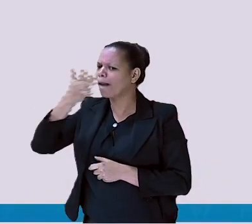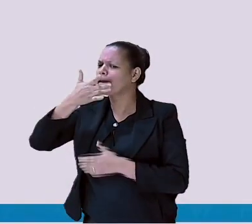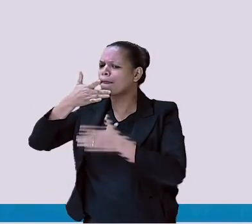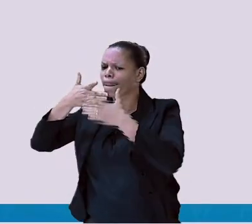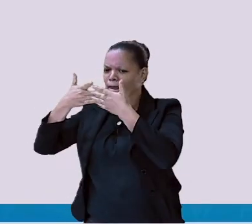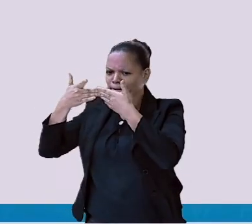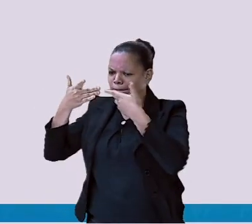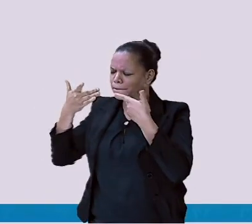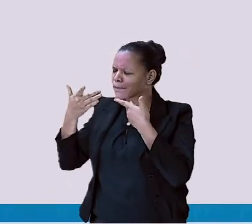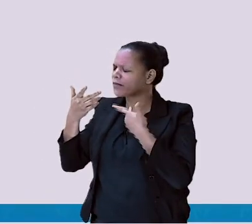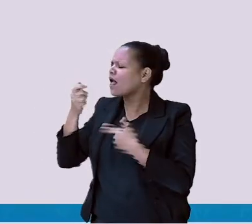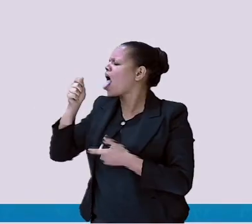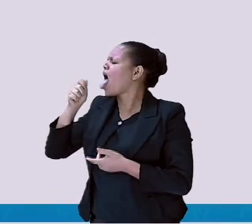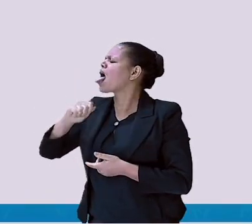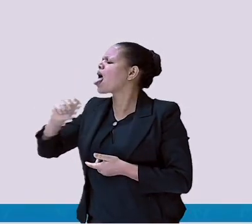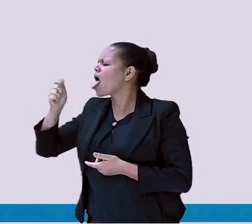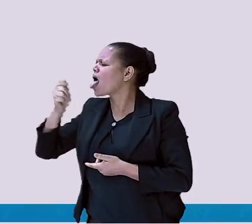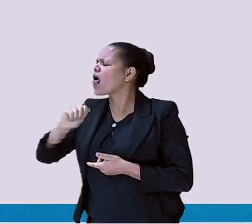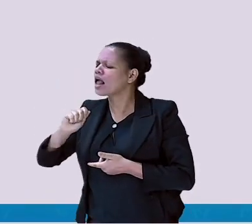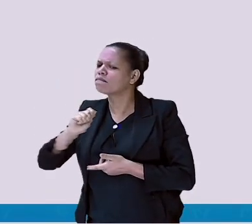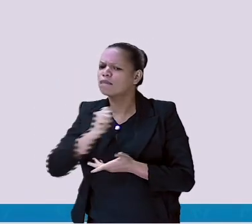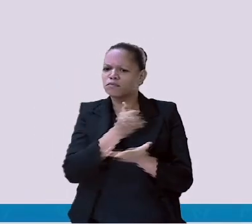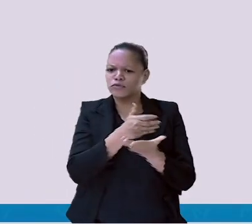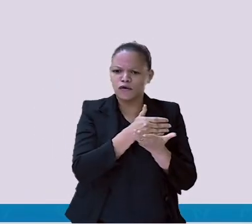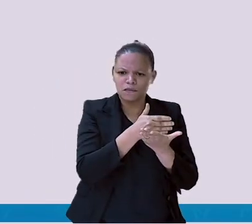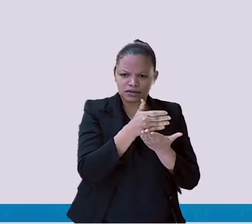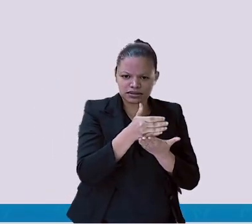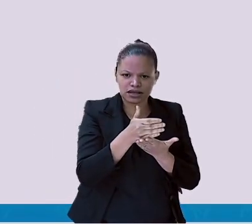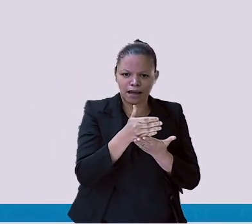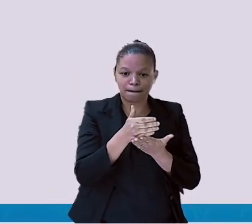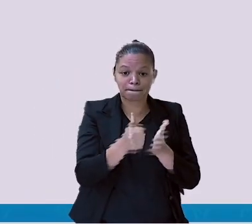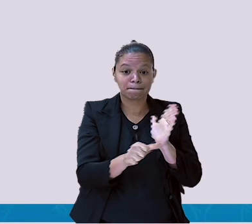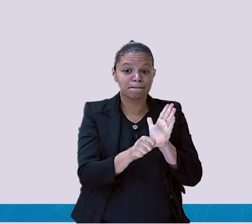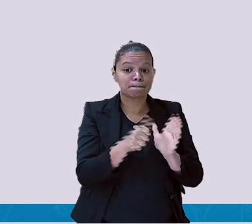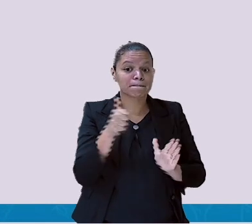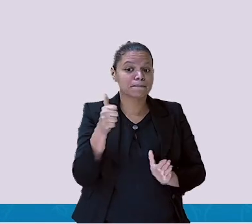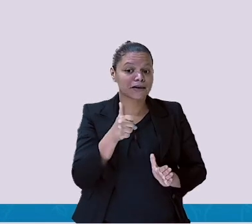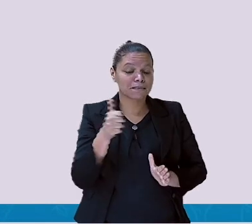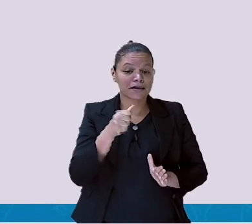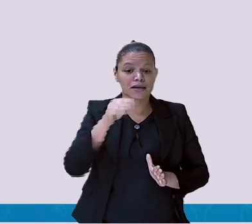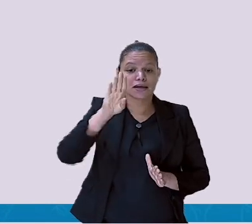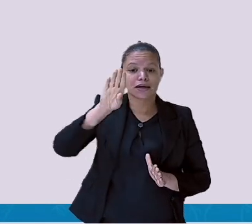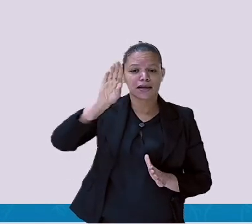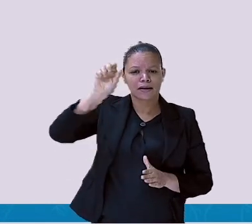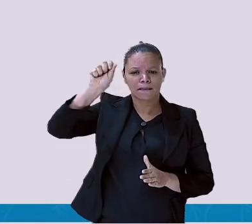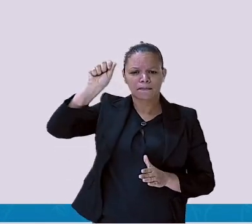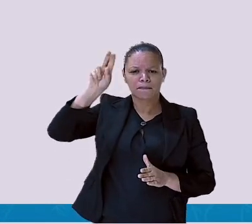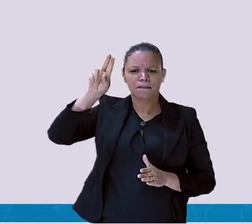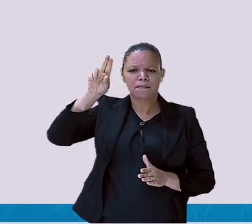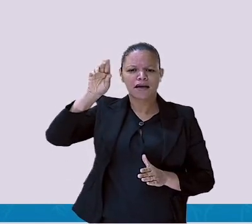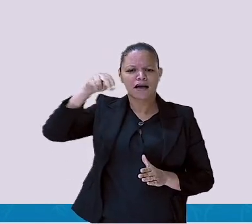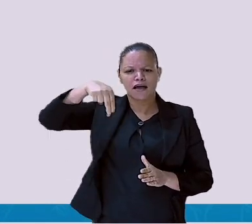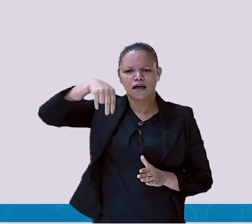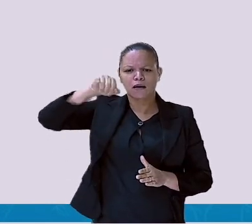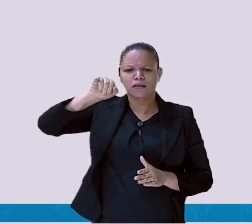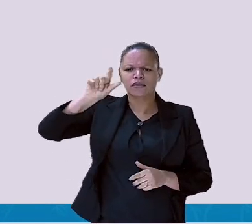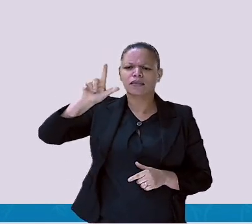sorvete. E aí, nós vamos iniciar aqui. Primeiro, colocamos baunilha. Então,